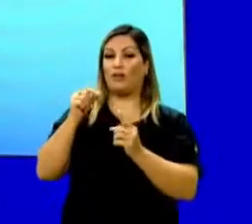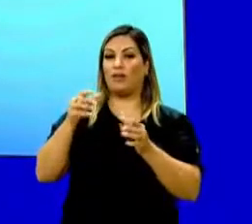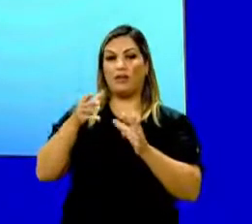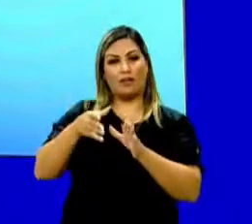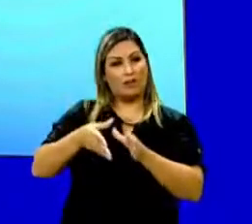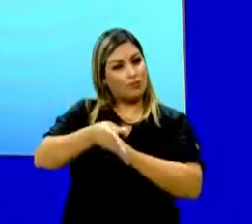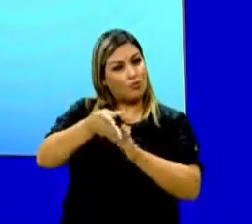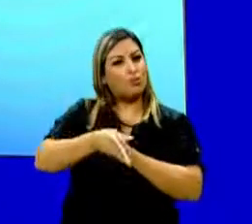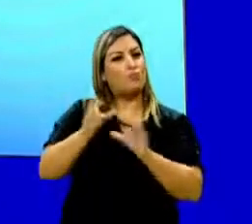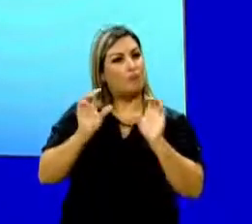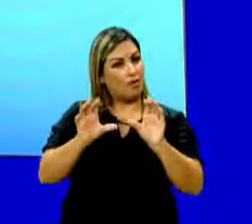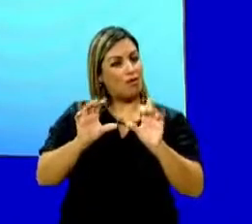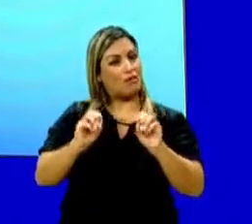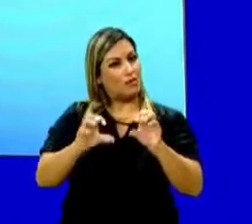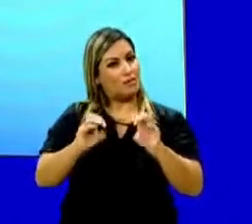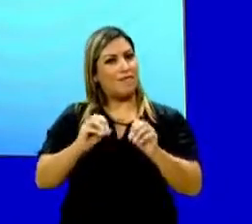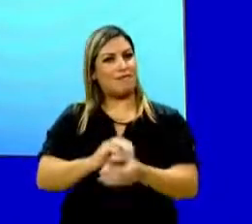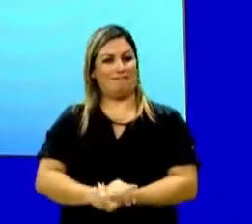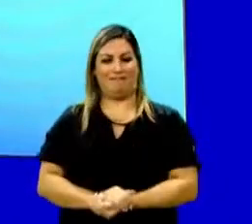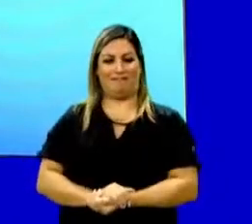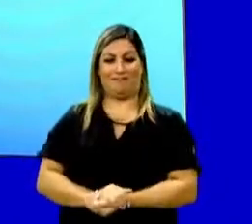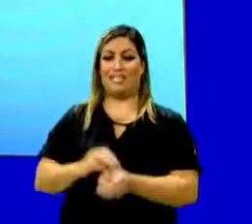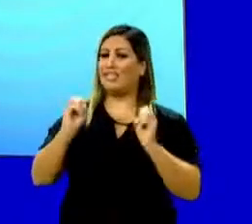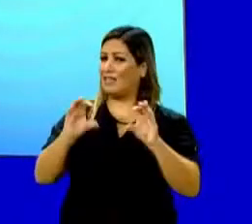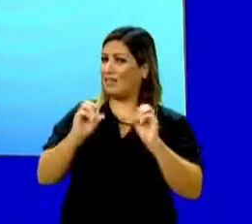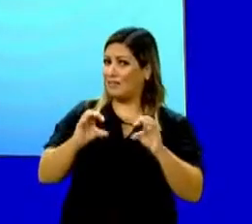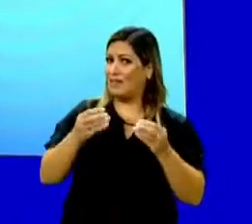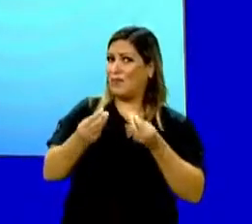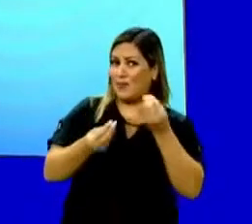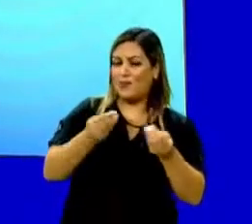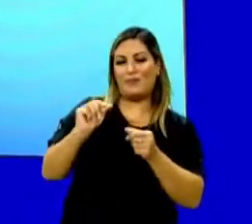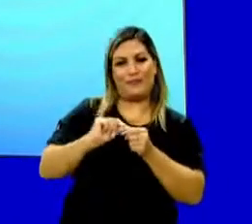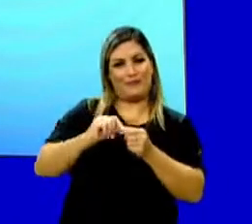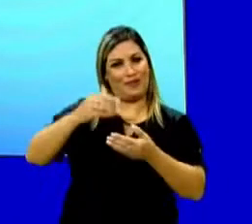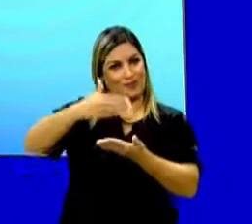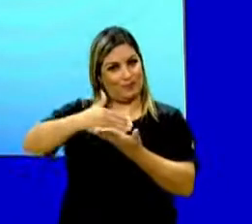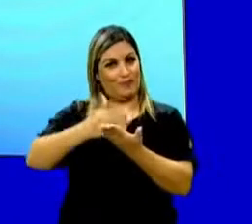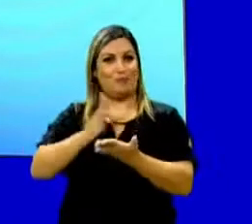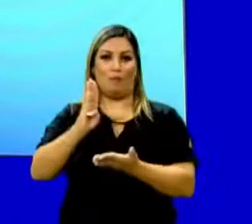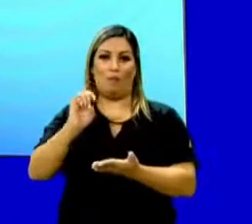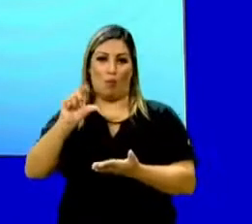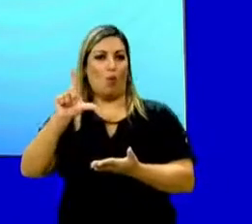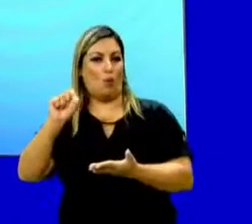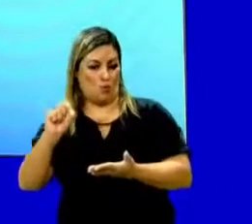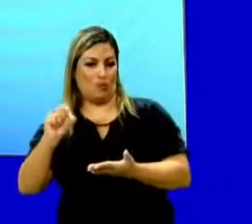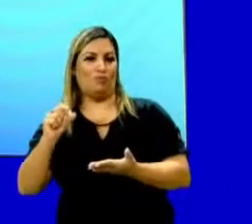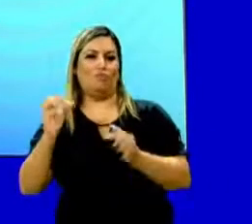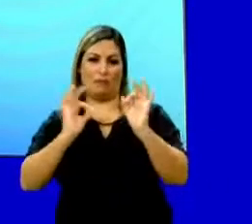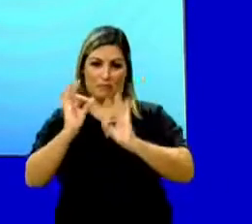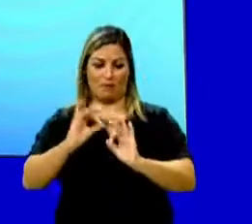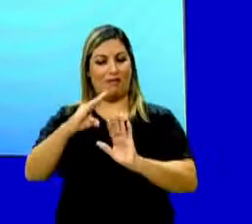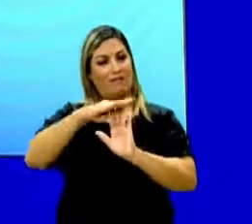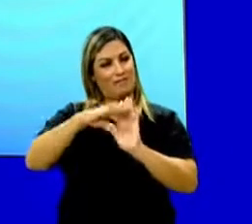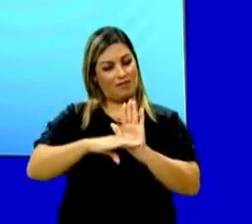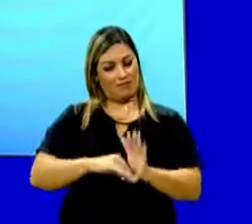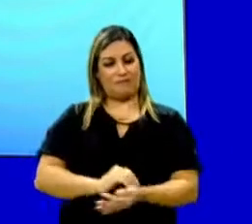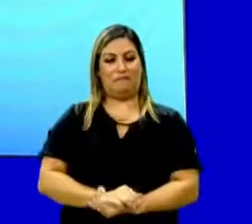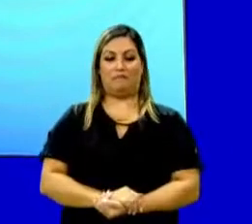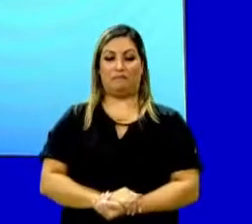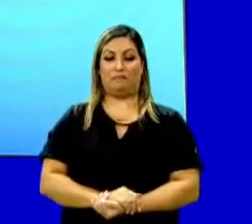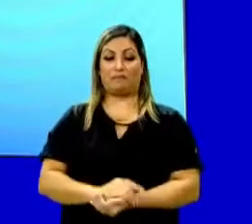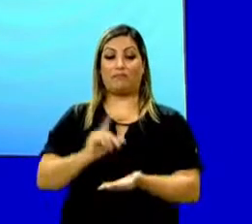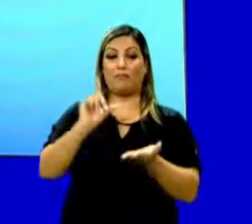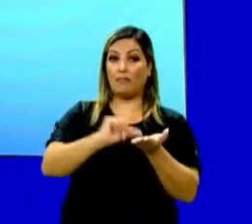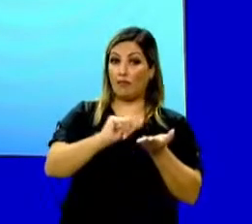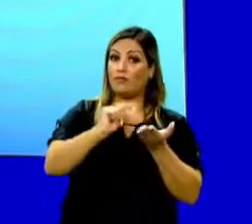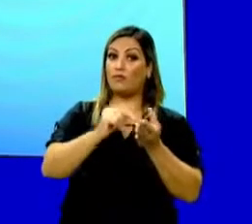Ele é instrucional, instruir, ensinar como fazer nessa receita, como prepará-la. O artigo